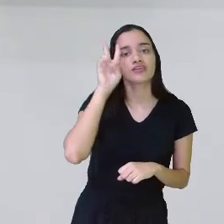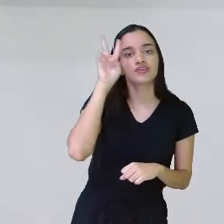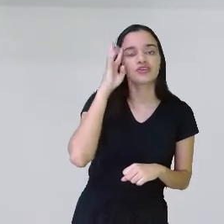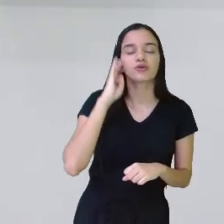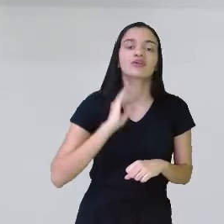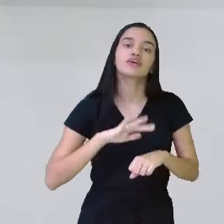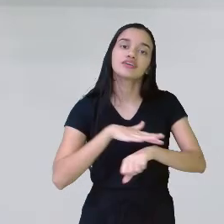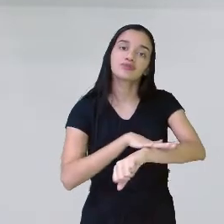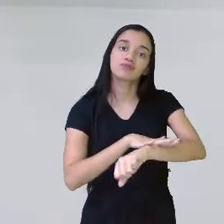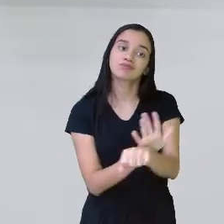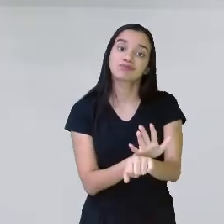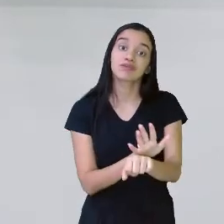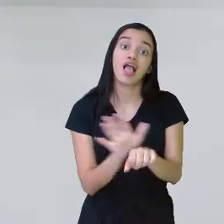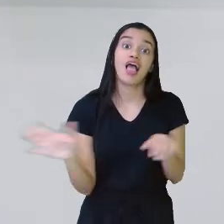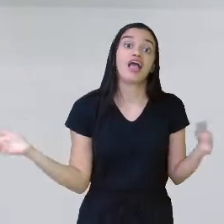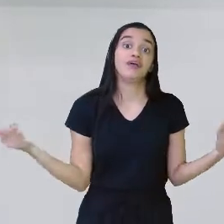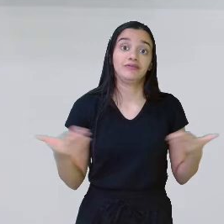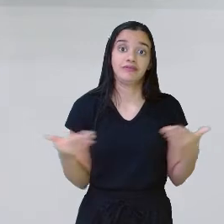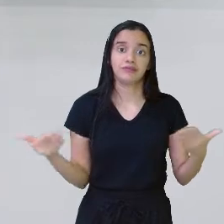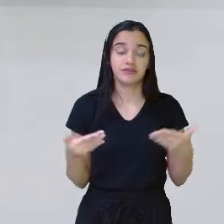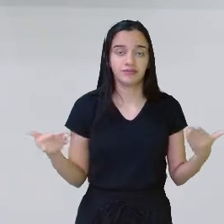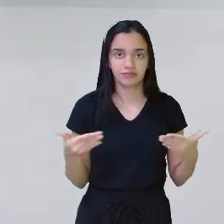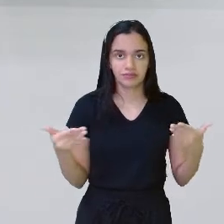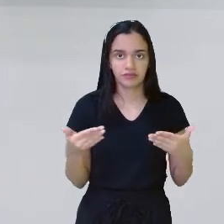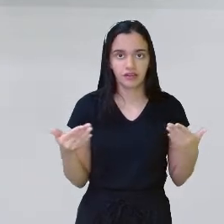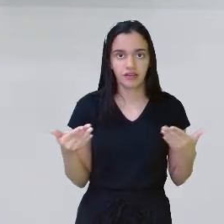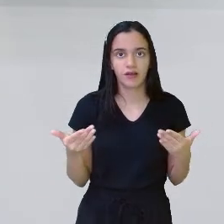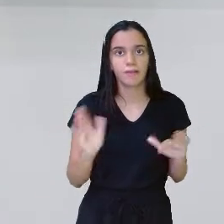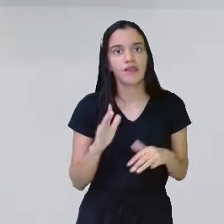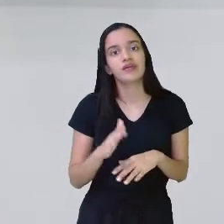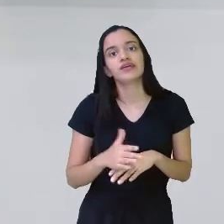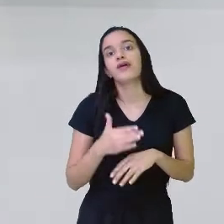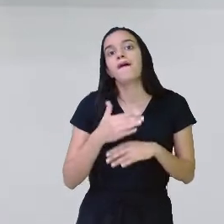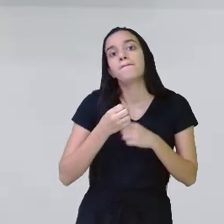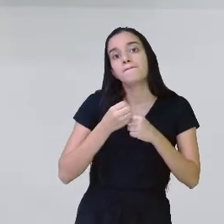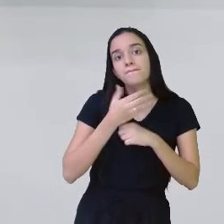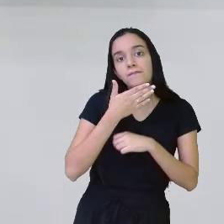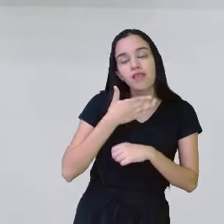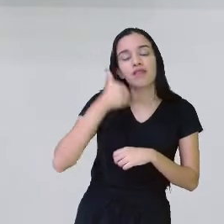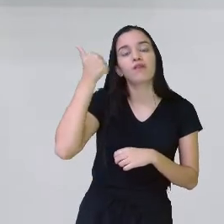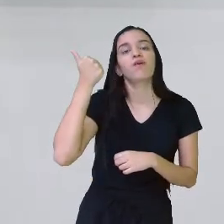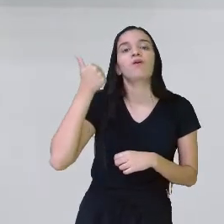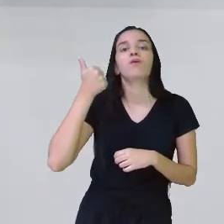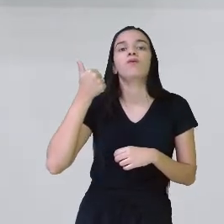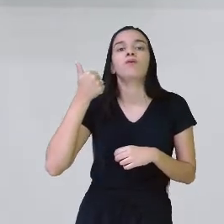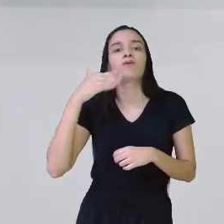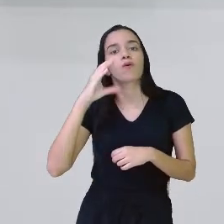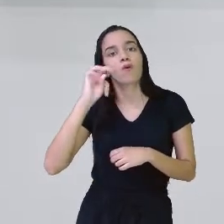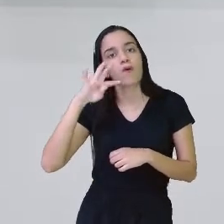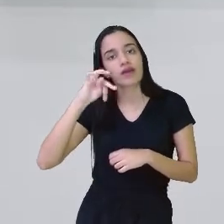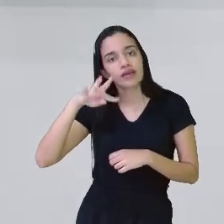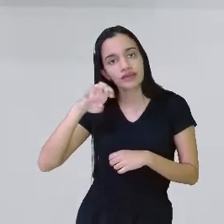o racismo na atualidade, de maneira bem feita, coesa, coerente, com os